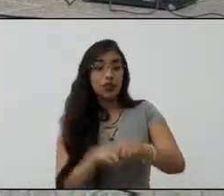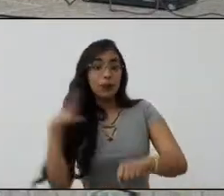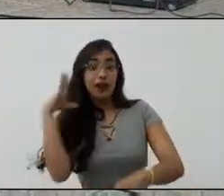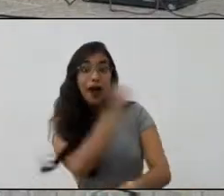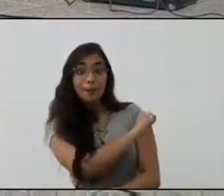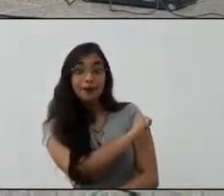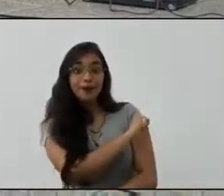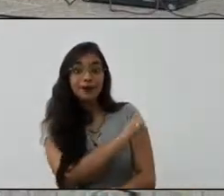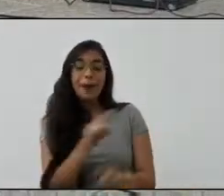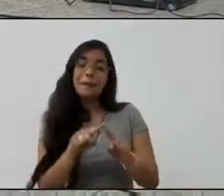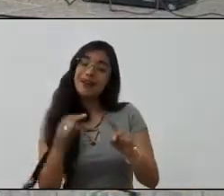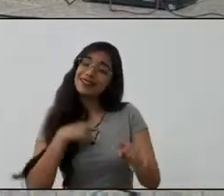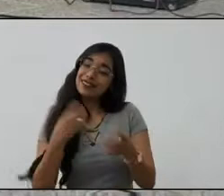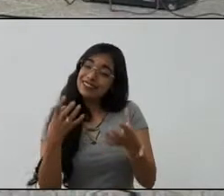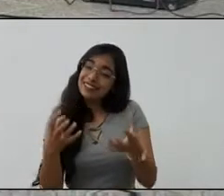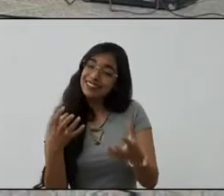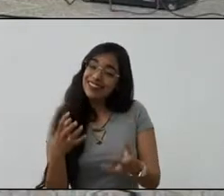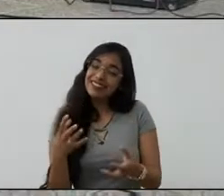oportunidade.